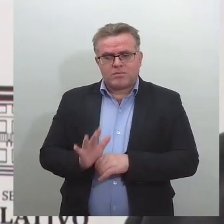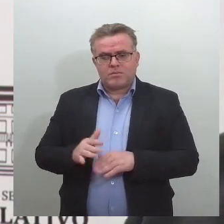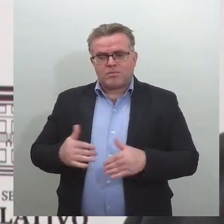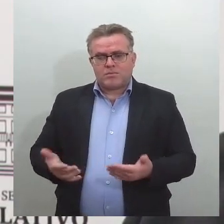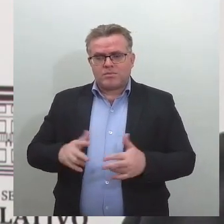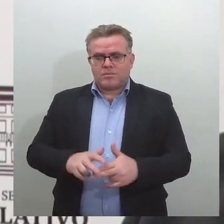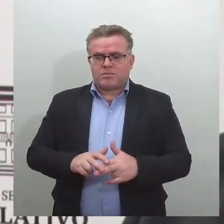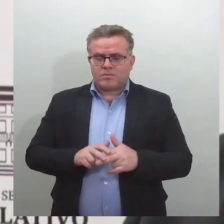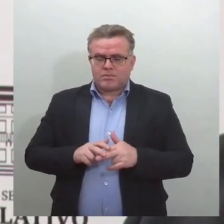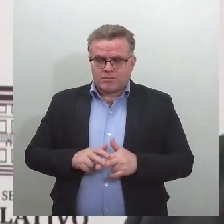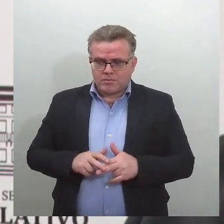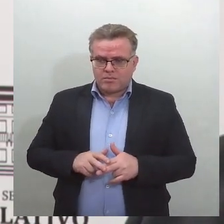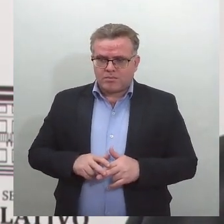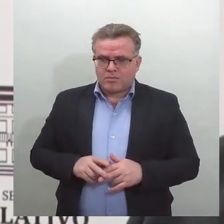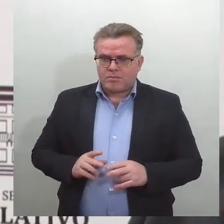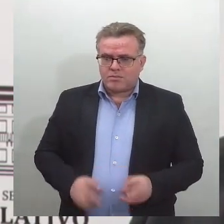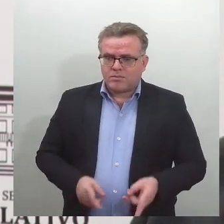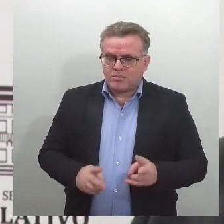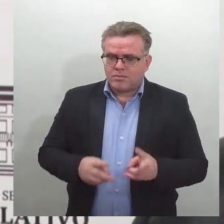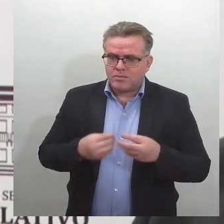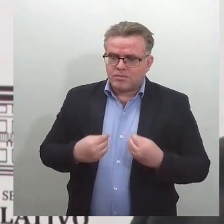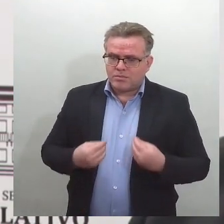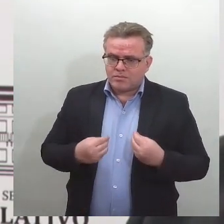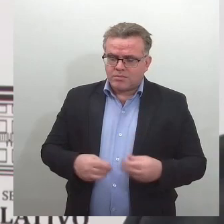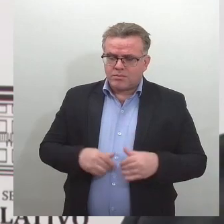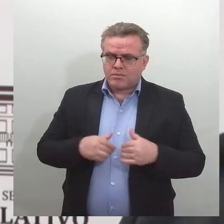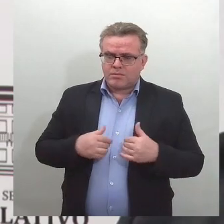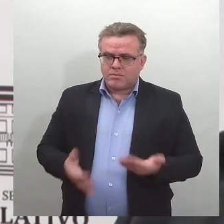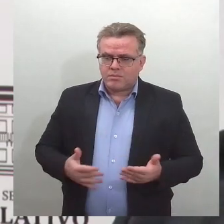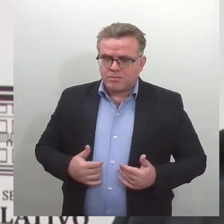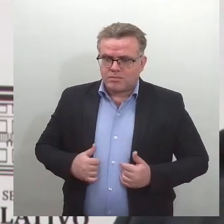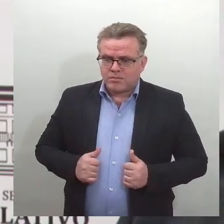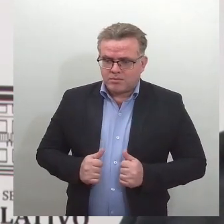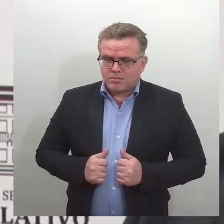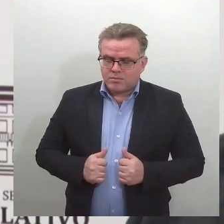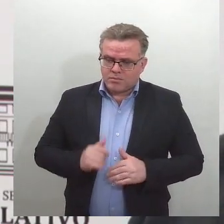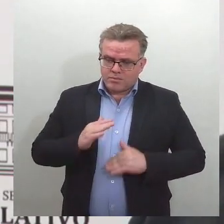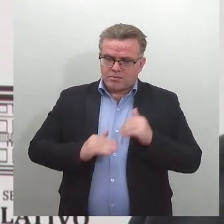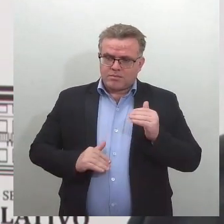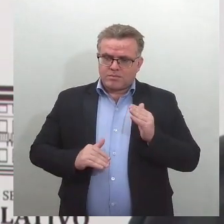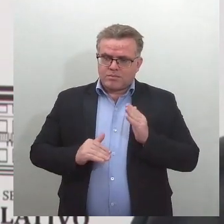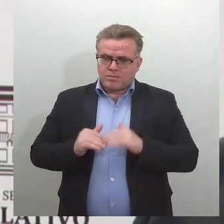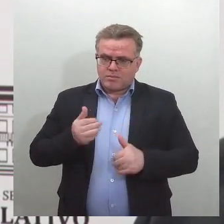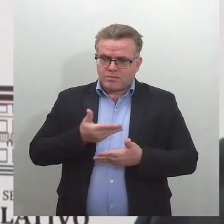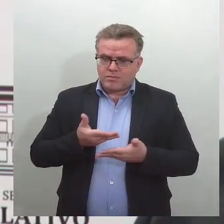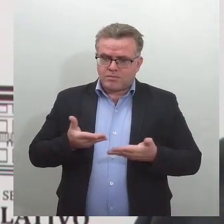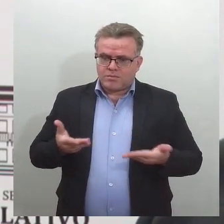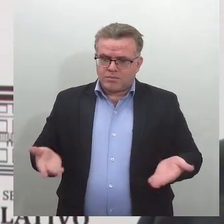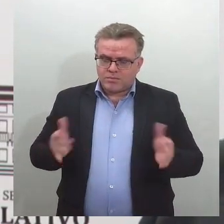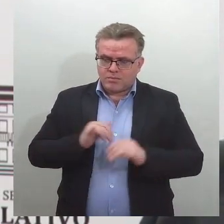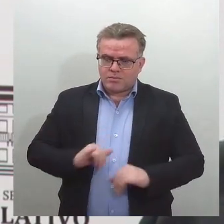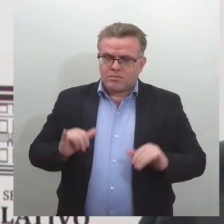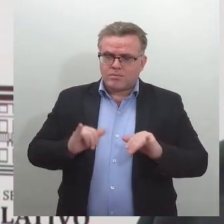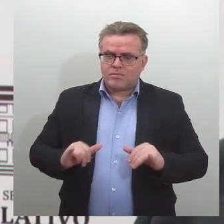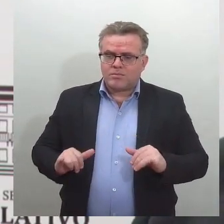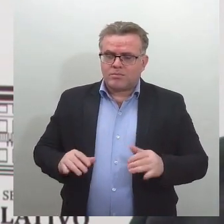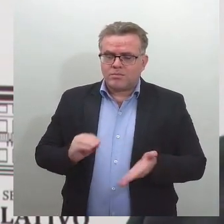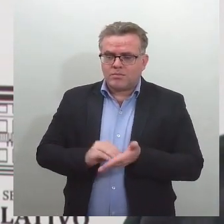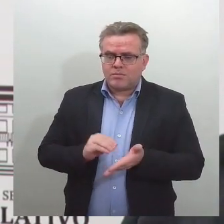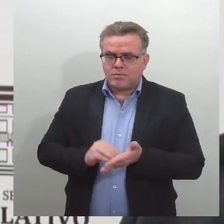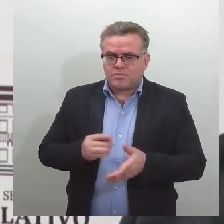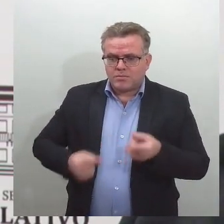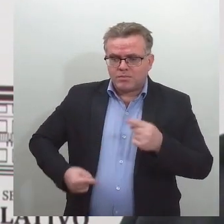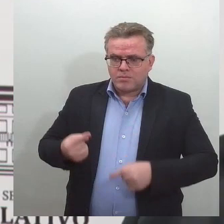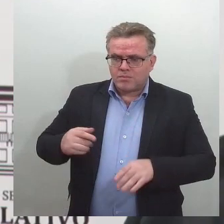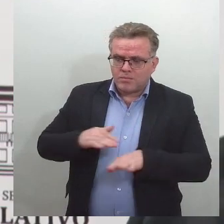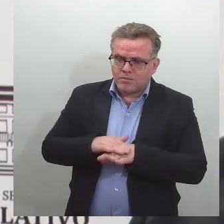né, esses profissionais do magistério lá denunciam a falta de diálogo, né, do governo municipal,